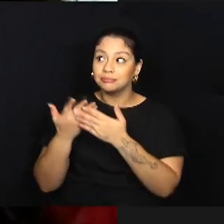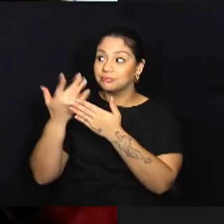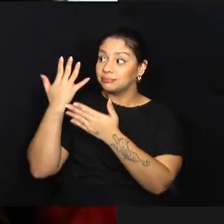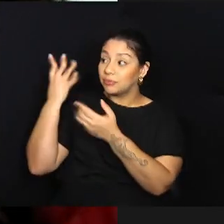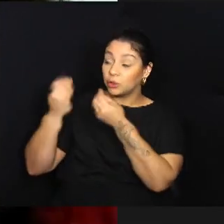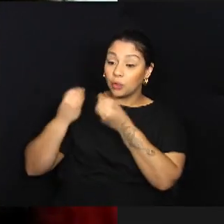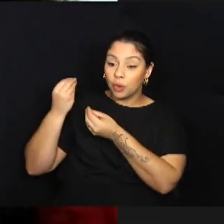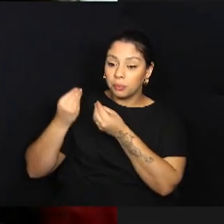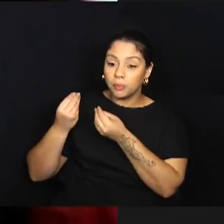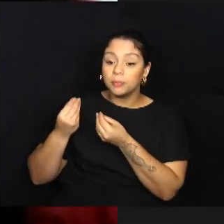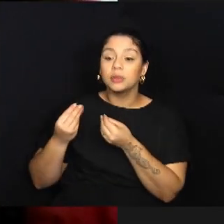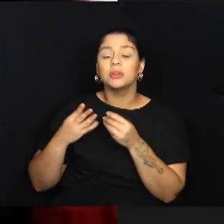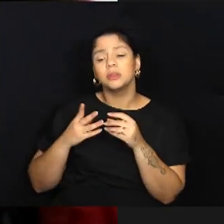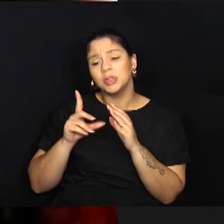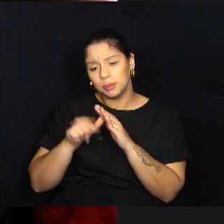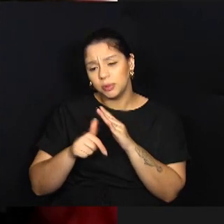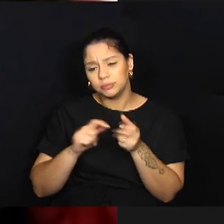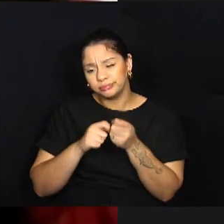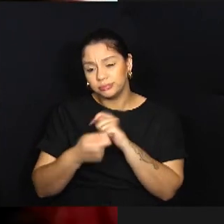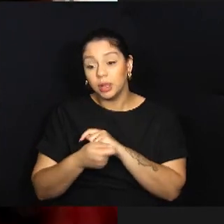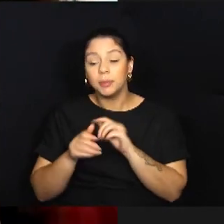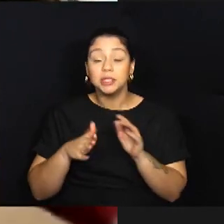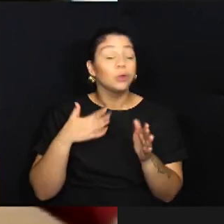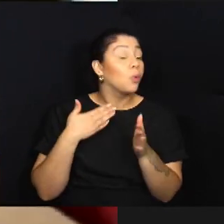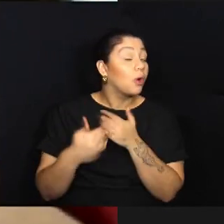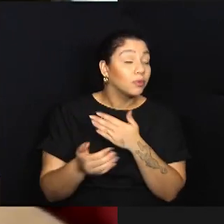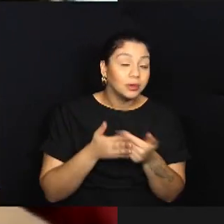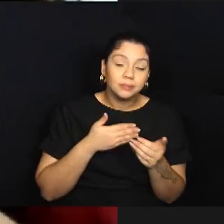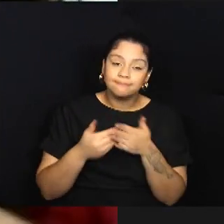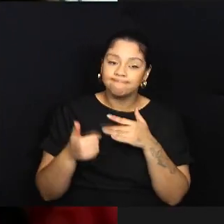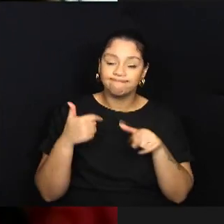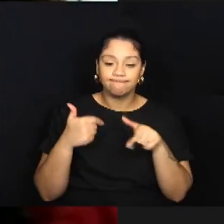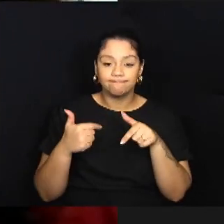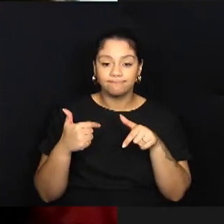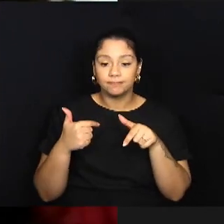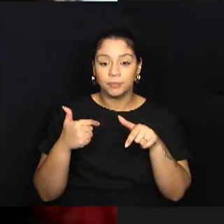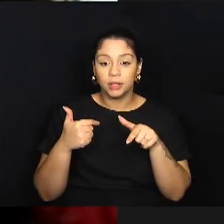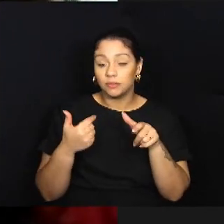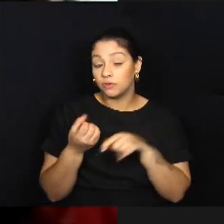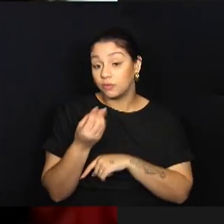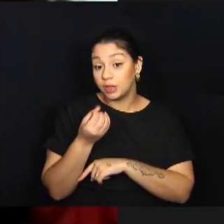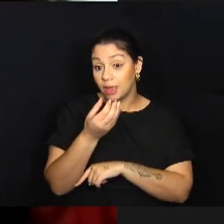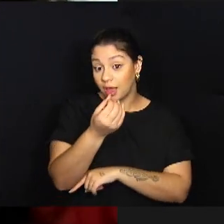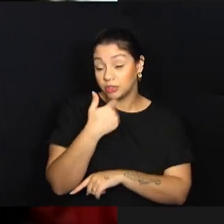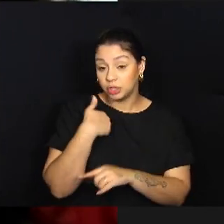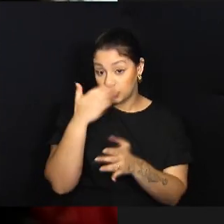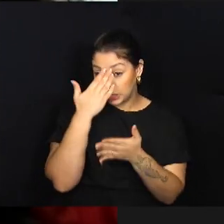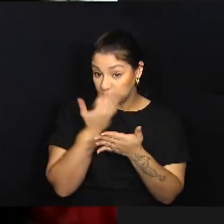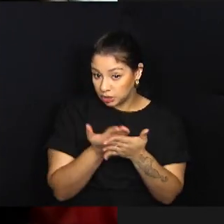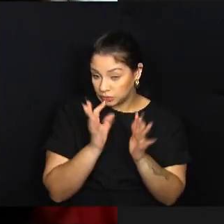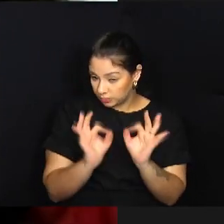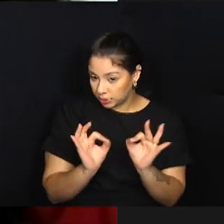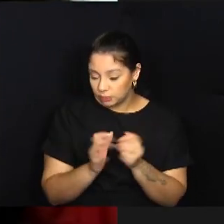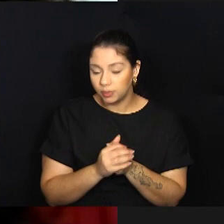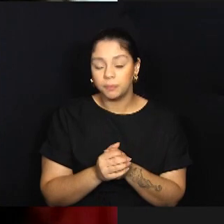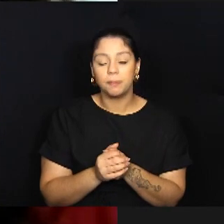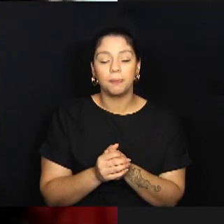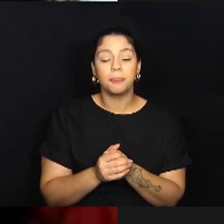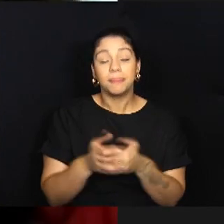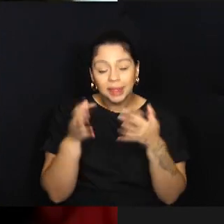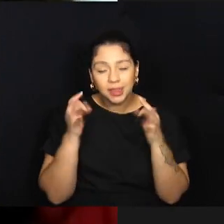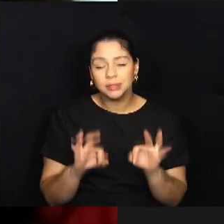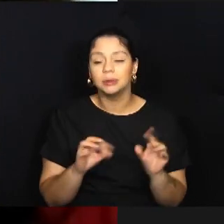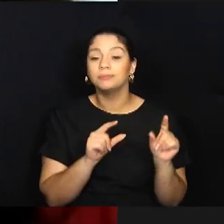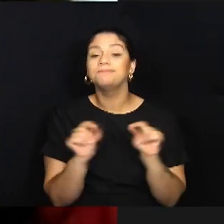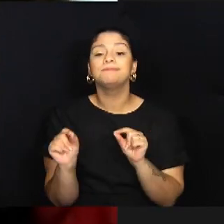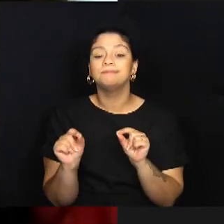de viagem, assim, isso é uma, uma coisa que eu acredito. O que eu acho que dá certo é